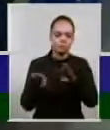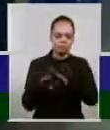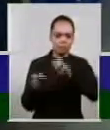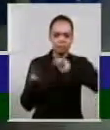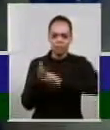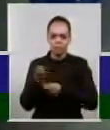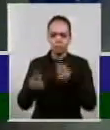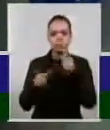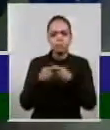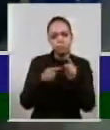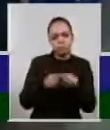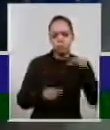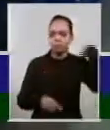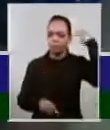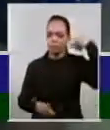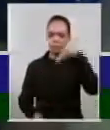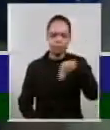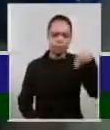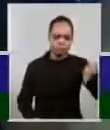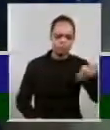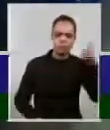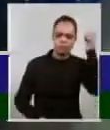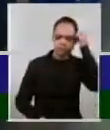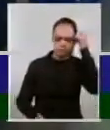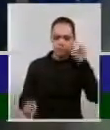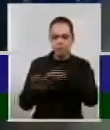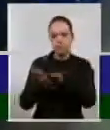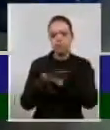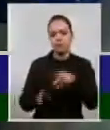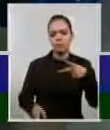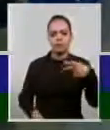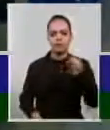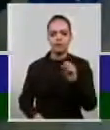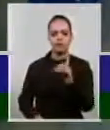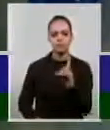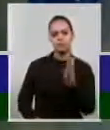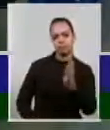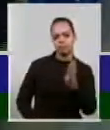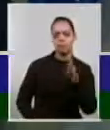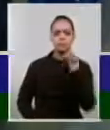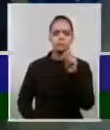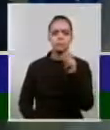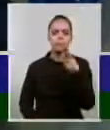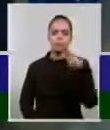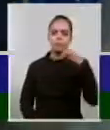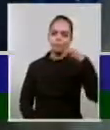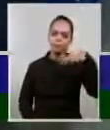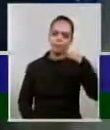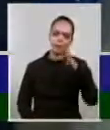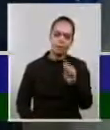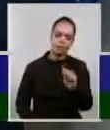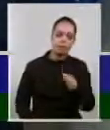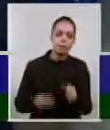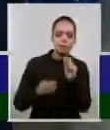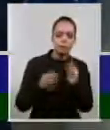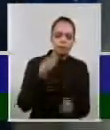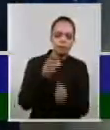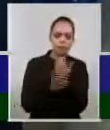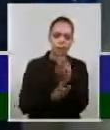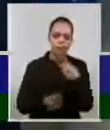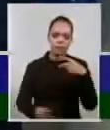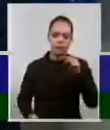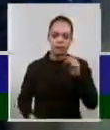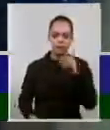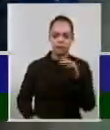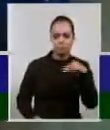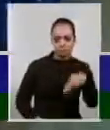assinar, porque o vereador Norberto e Davi são do PSDB, e o Pimenta da Veiga é fundador do PSDB. O Pimenta da Veiga era líder